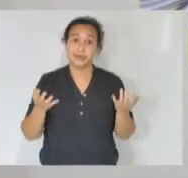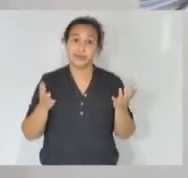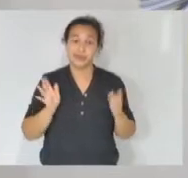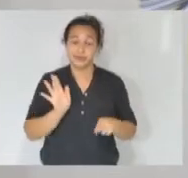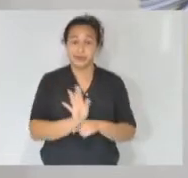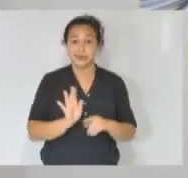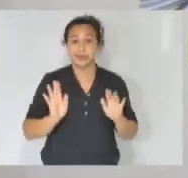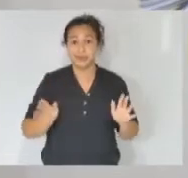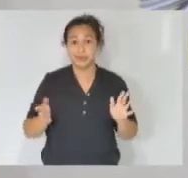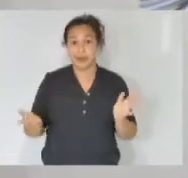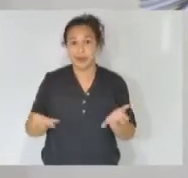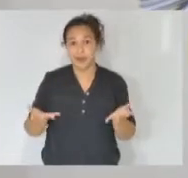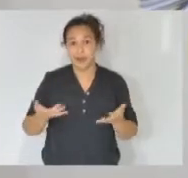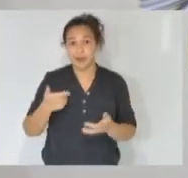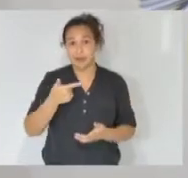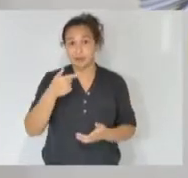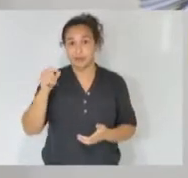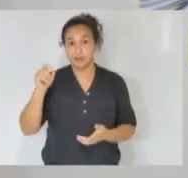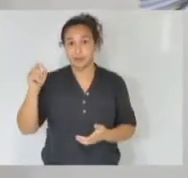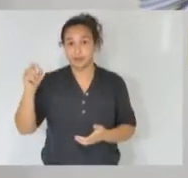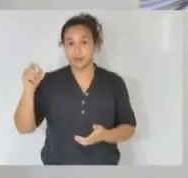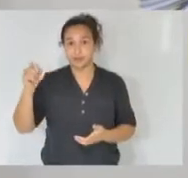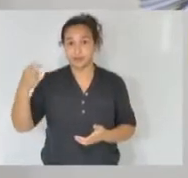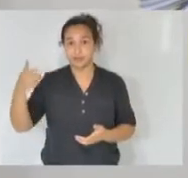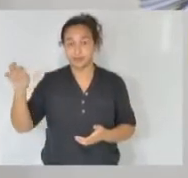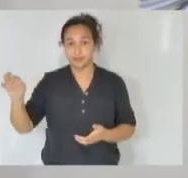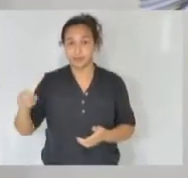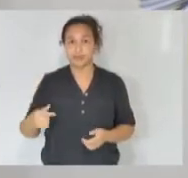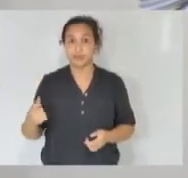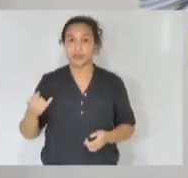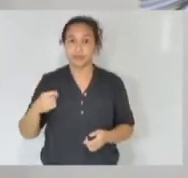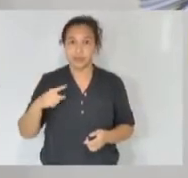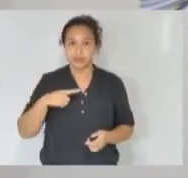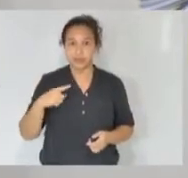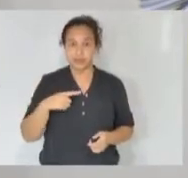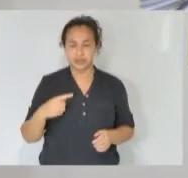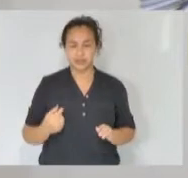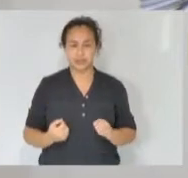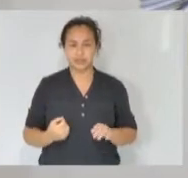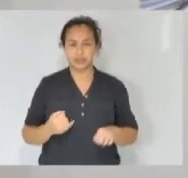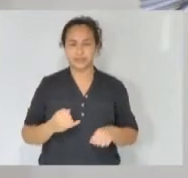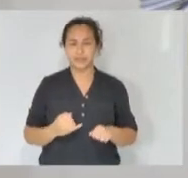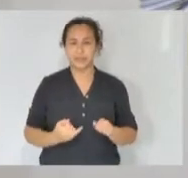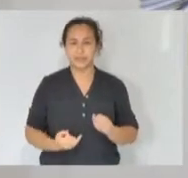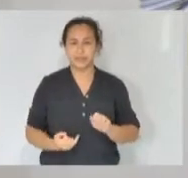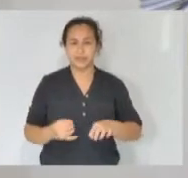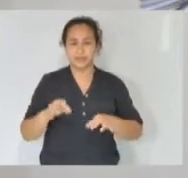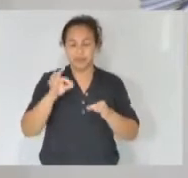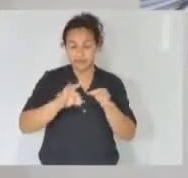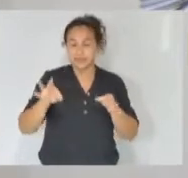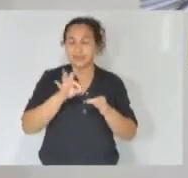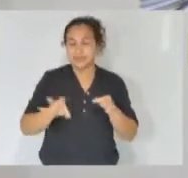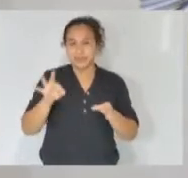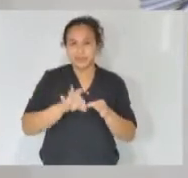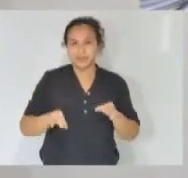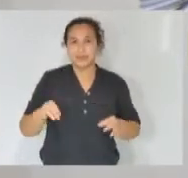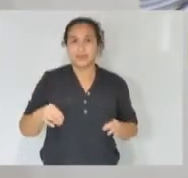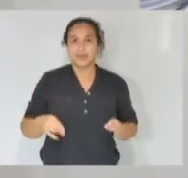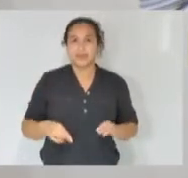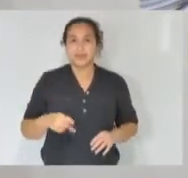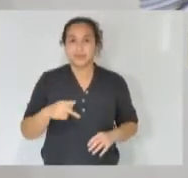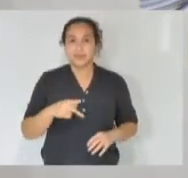esse ano. Nós temos uma situação das instituições privadas em Santa Catarina, que quando